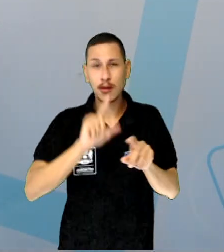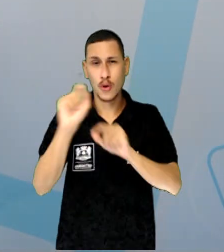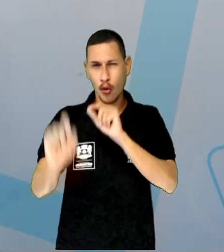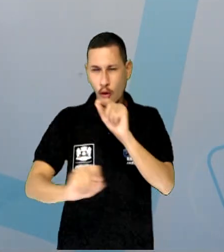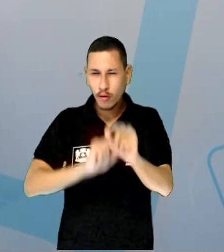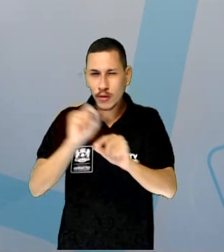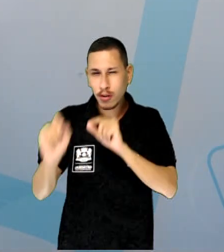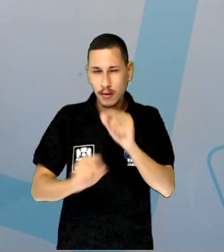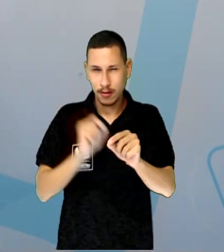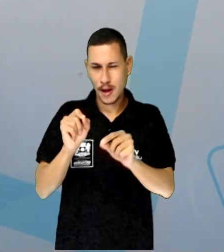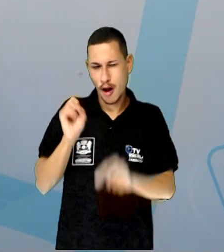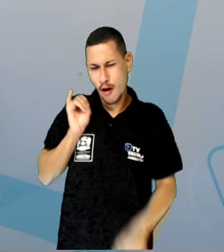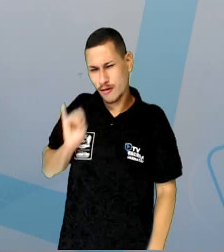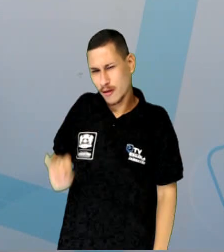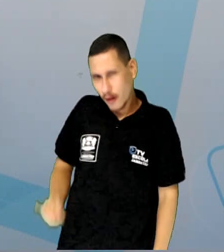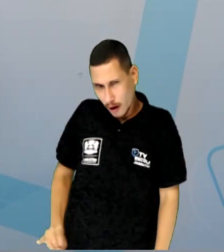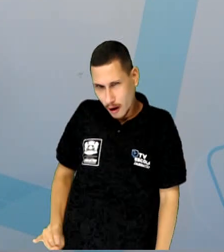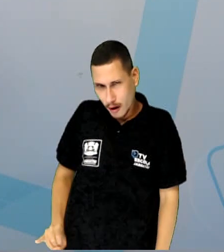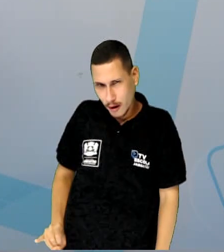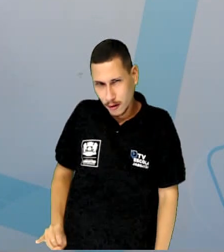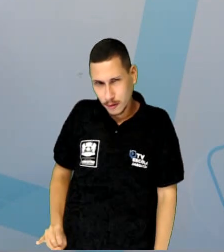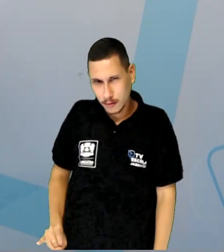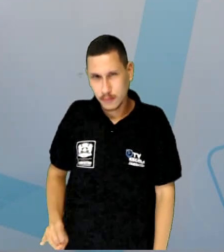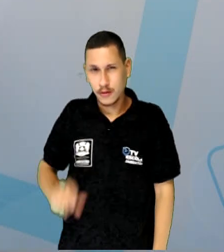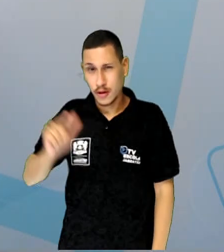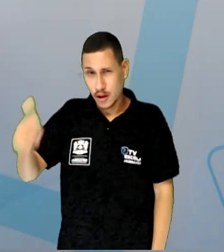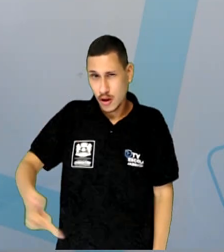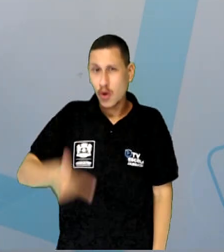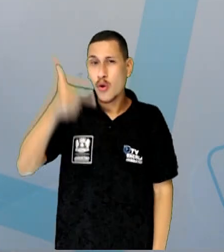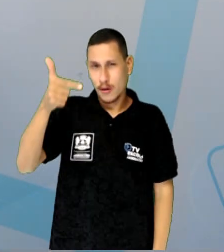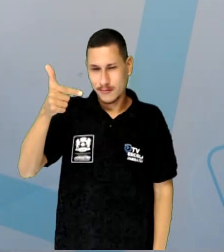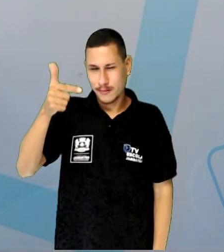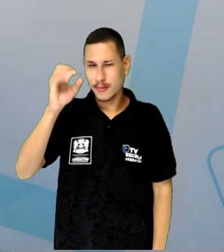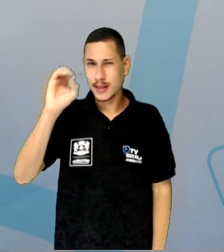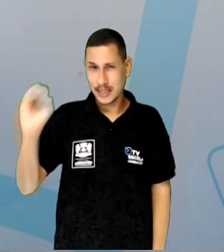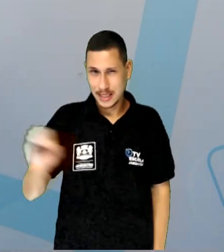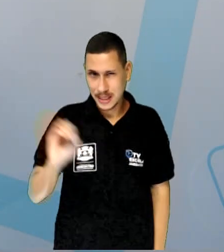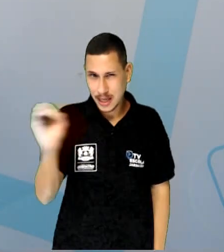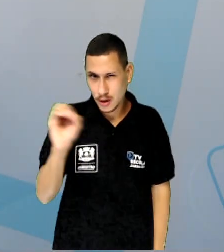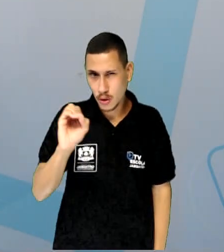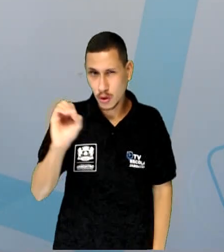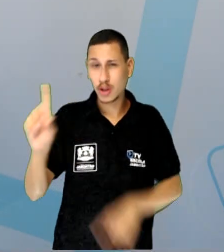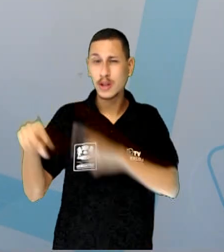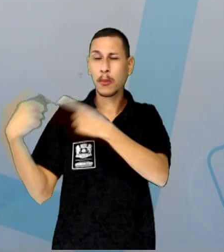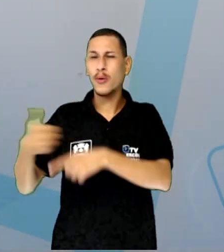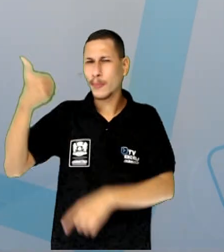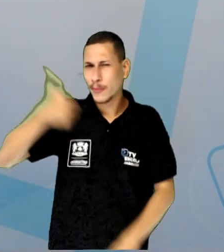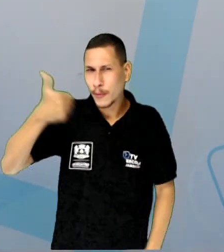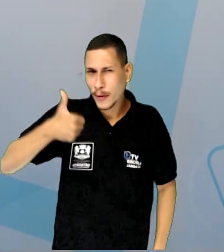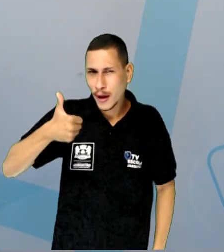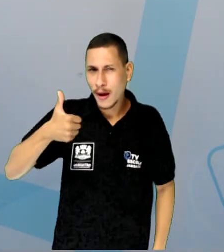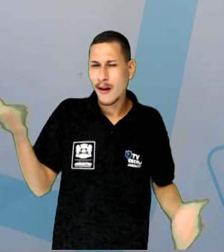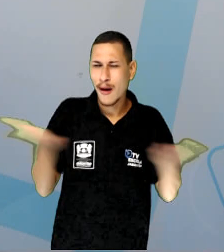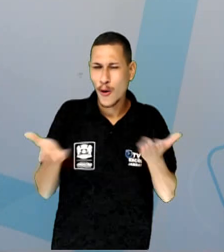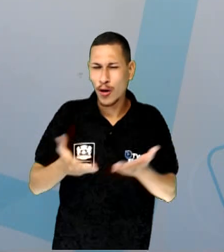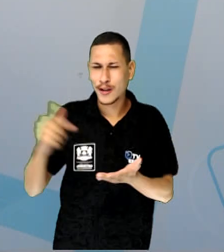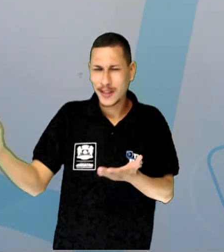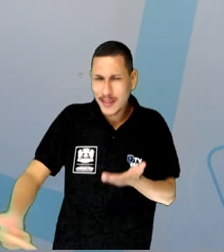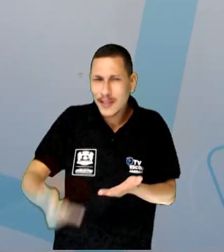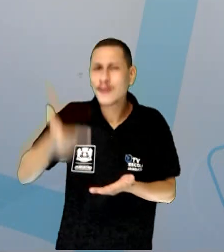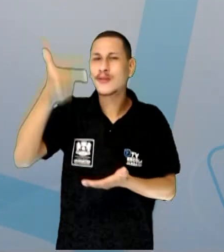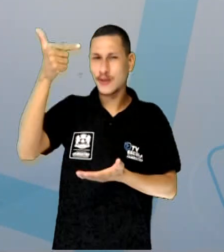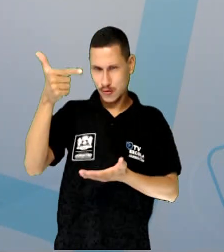conditional. Percebam, nós já vimos zero conditional, first conditional e agora a